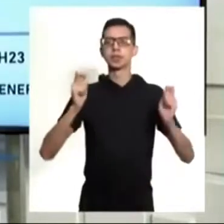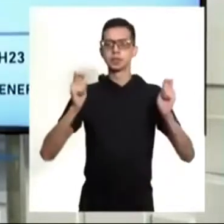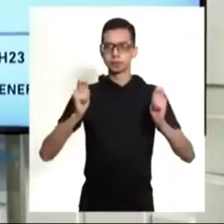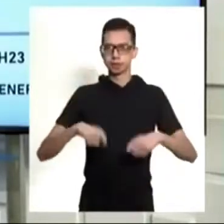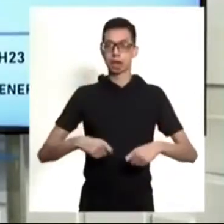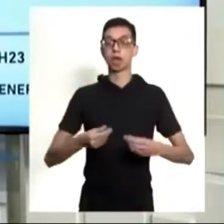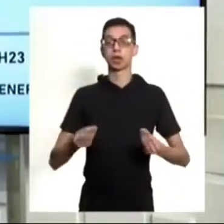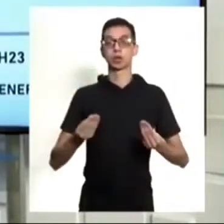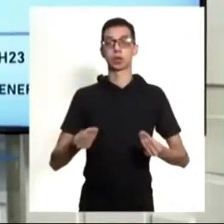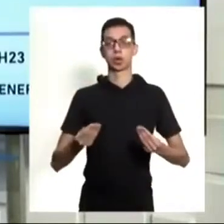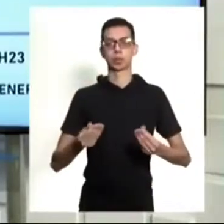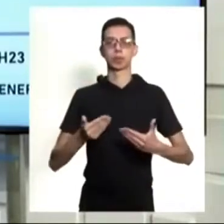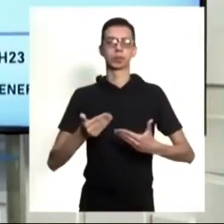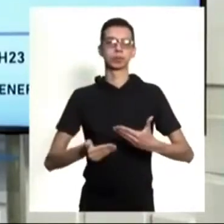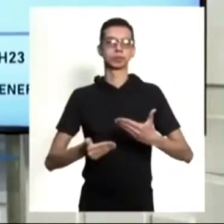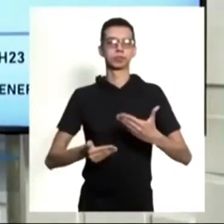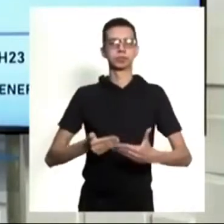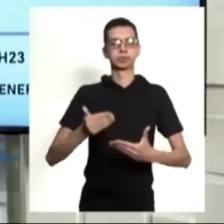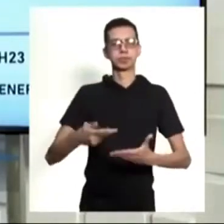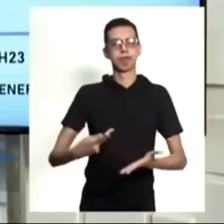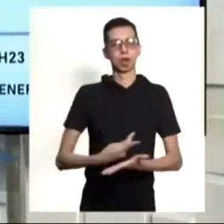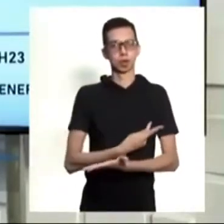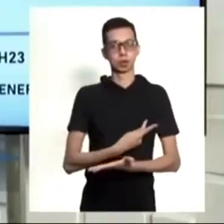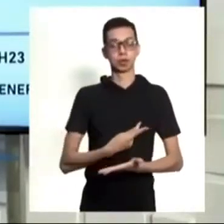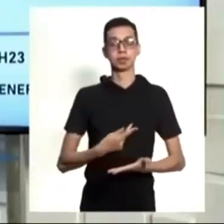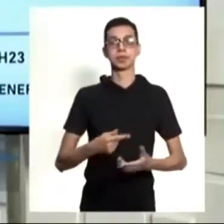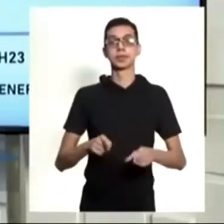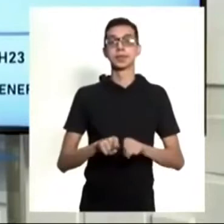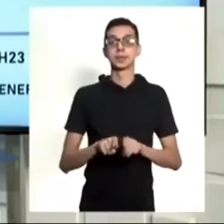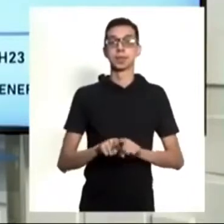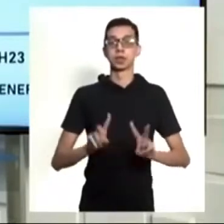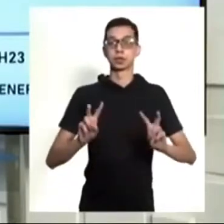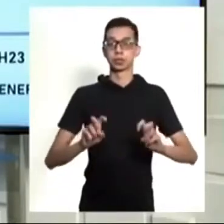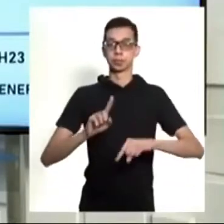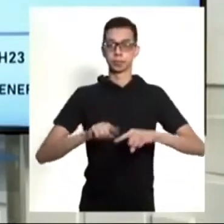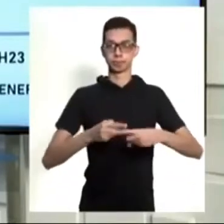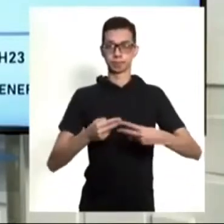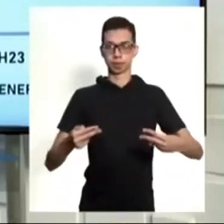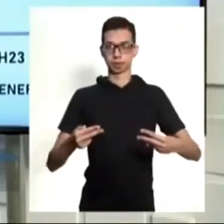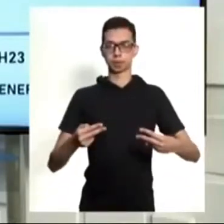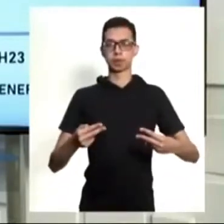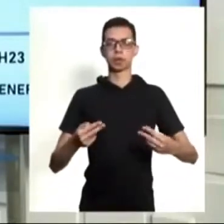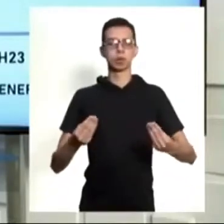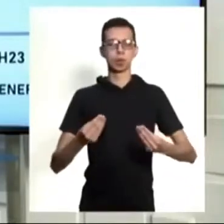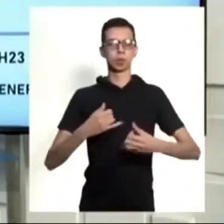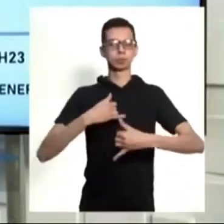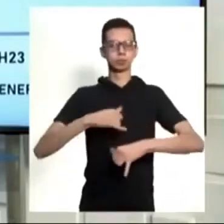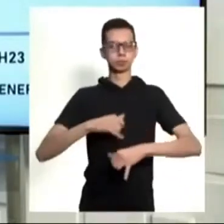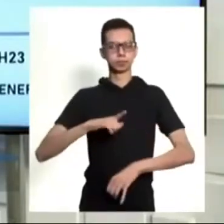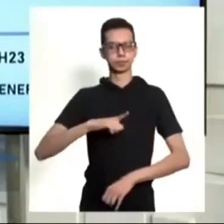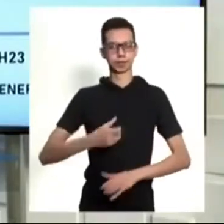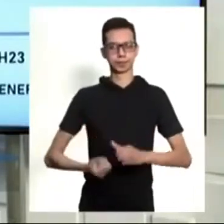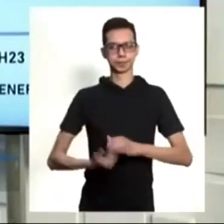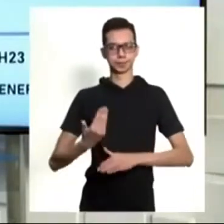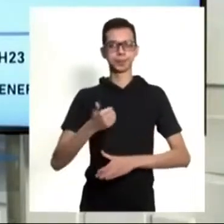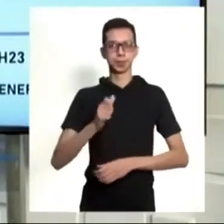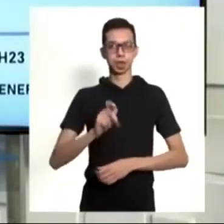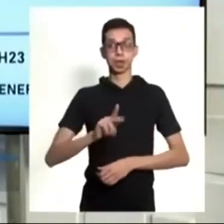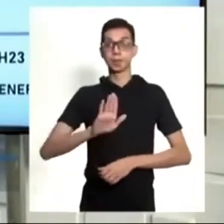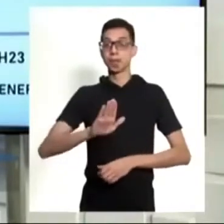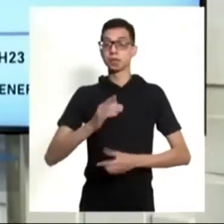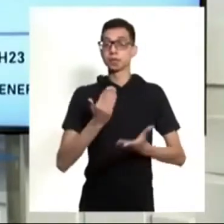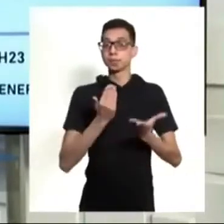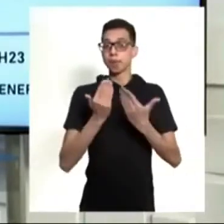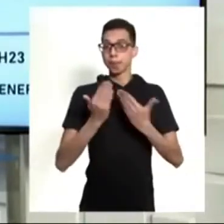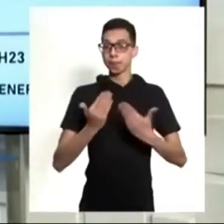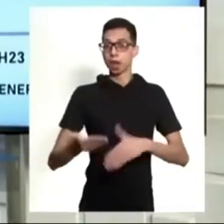o processo, Como é que acontece a oxidação e a redução dos materiais para gerar corrente elétrica. Antes de começar a discutir com você, eu